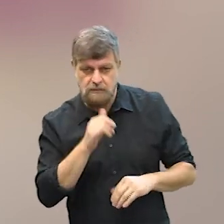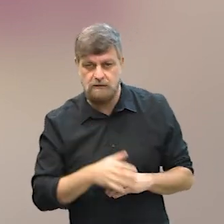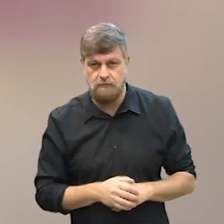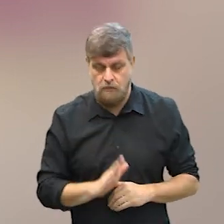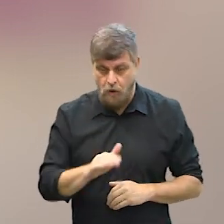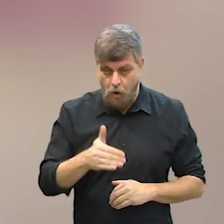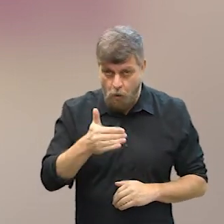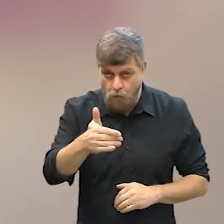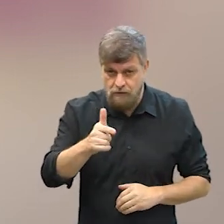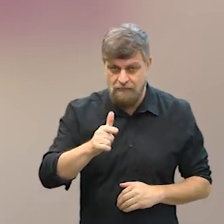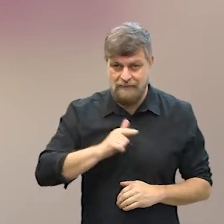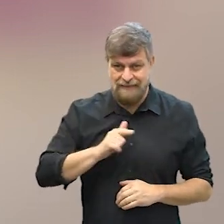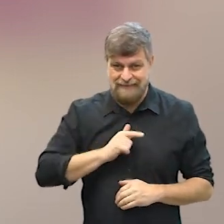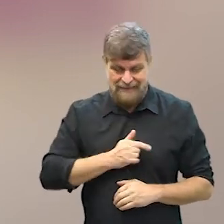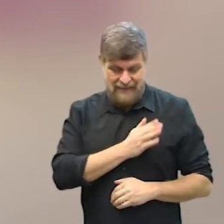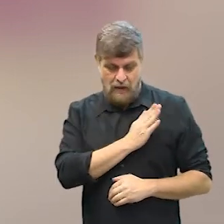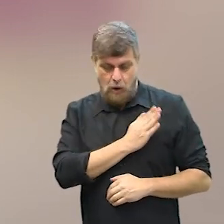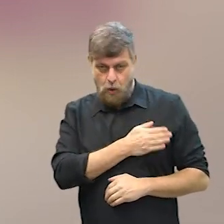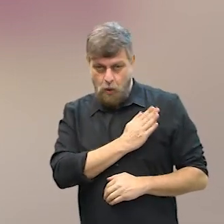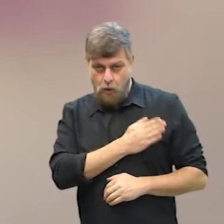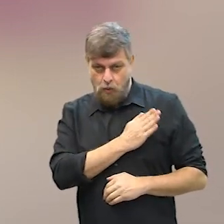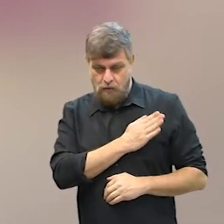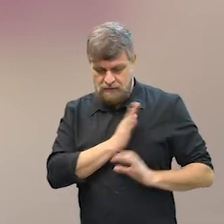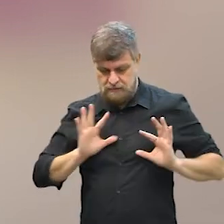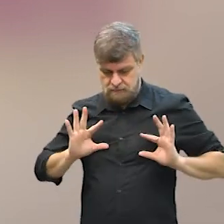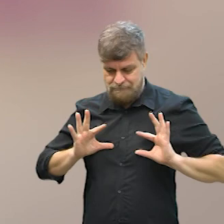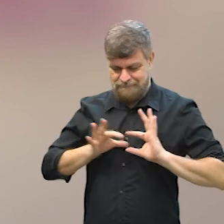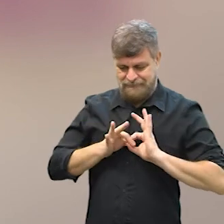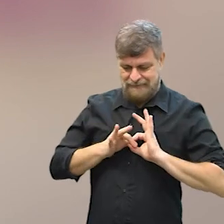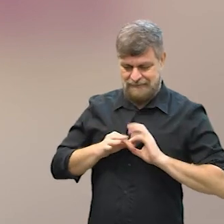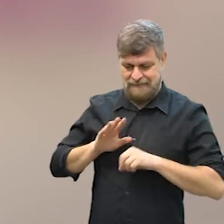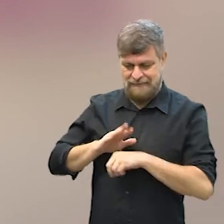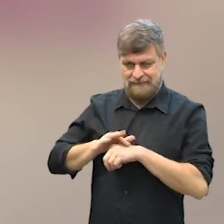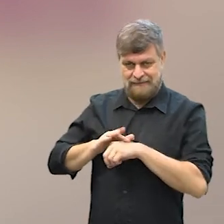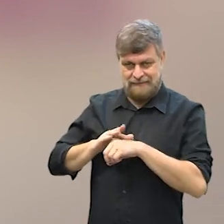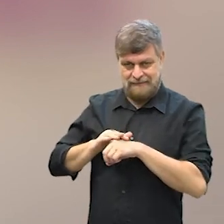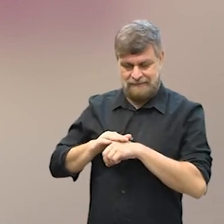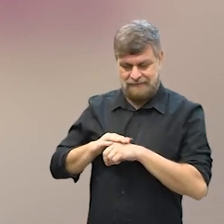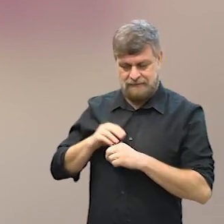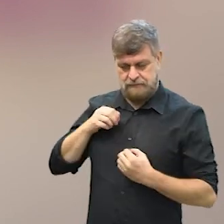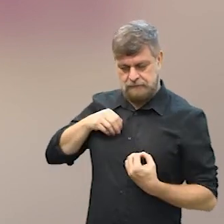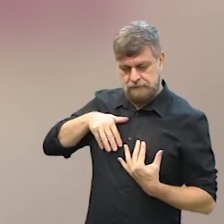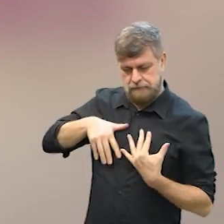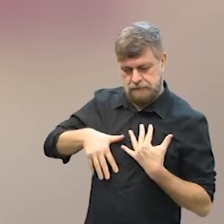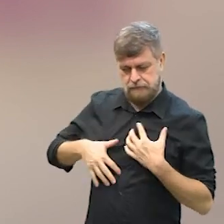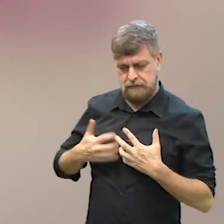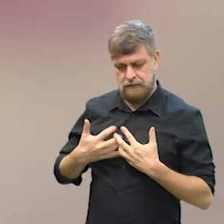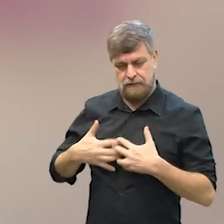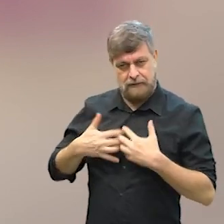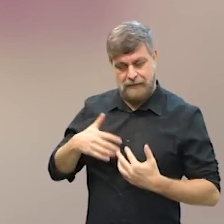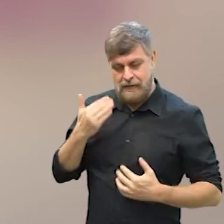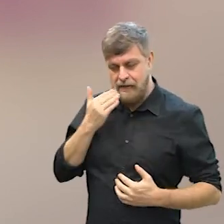exemplo, quando você tem uma doença cardíaca associada, levando por consequência a hipertensão pulmonar, se